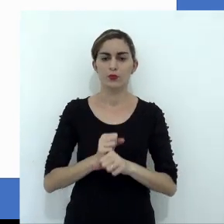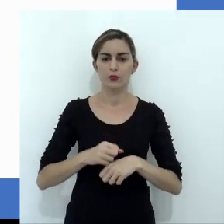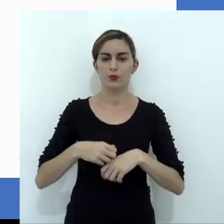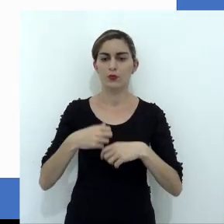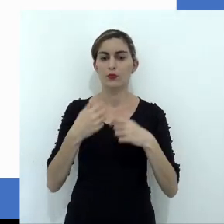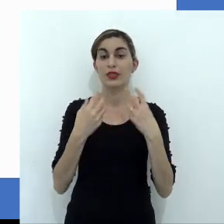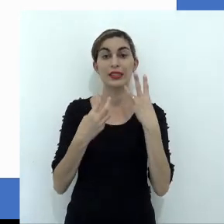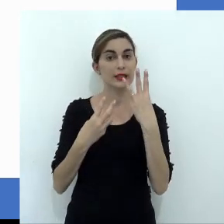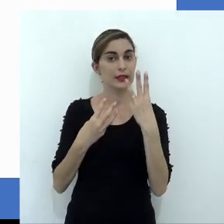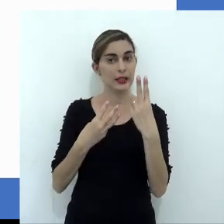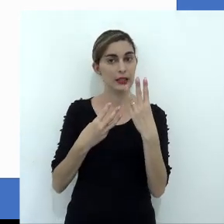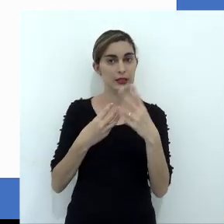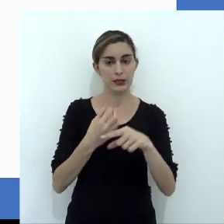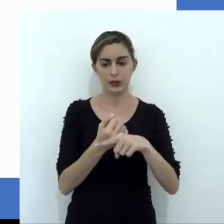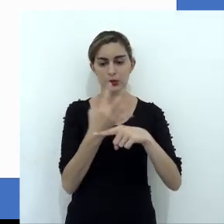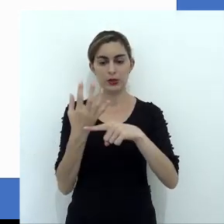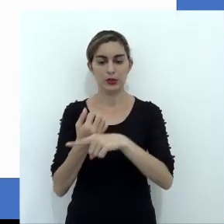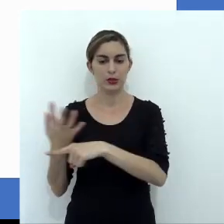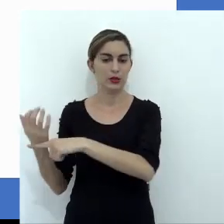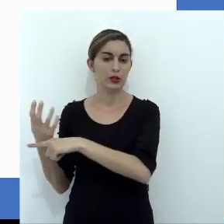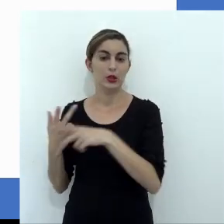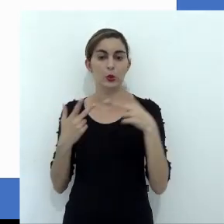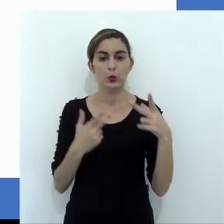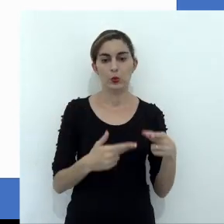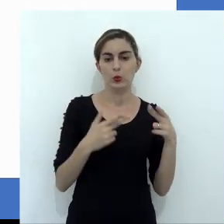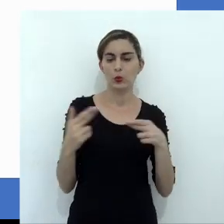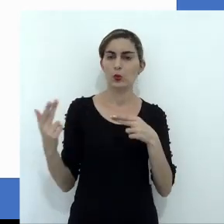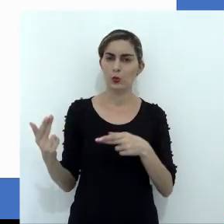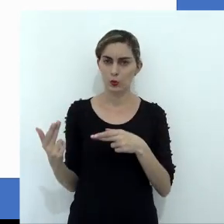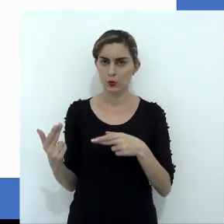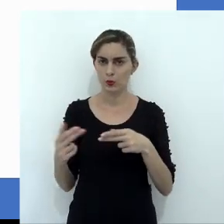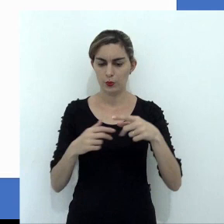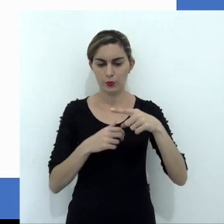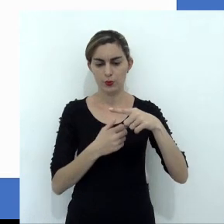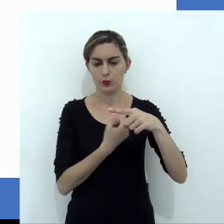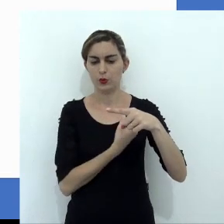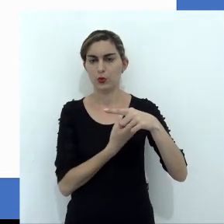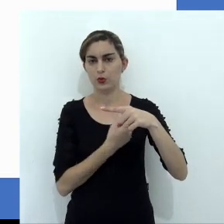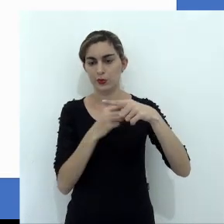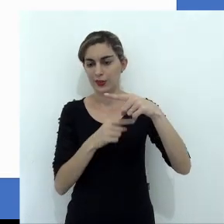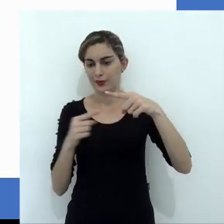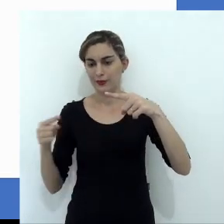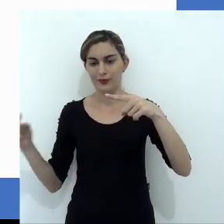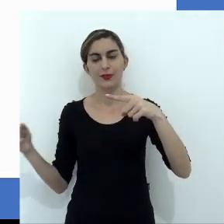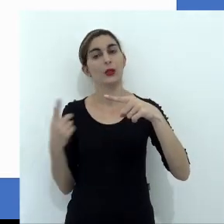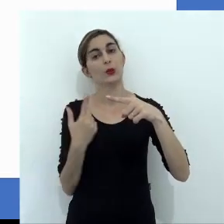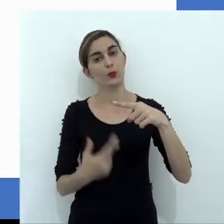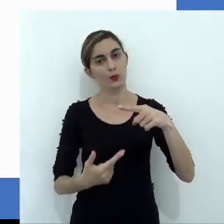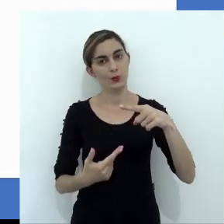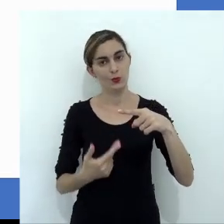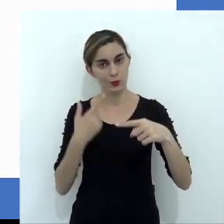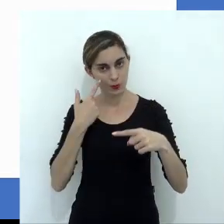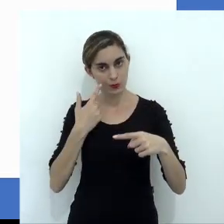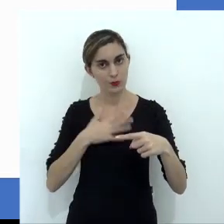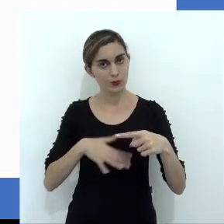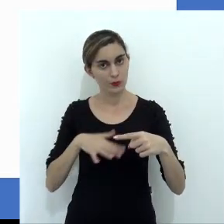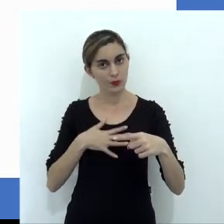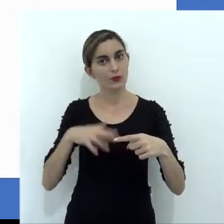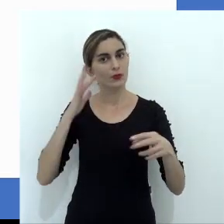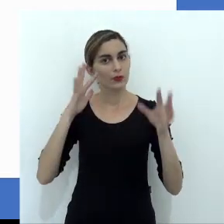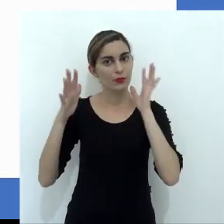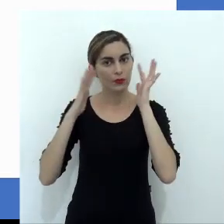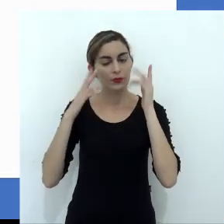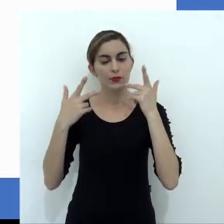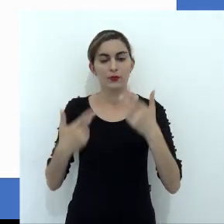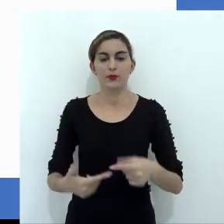3 frações. Mas elas são todas, da mesma forma que no primeiro exemplo, denominadores iguais. Tranquilo? Então, é o mesmo raciocínio,